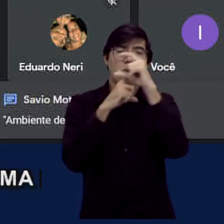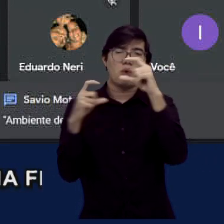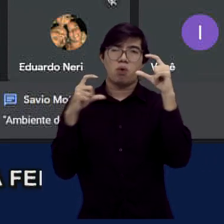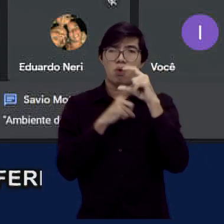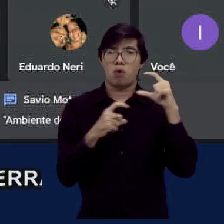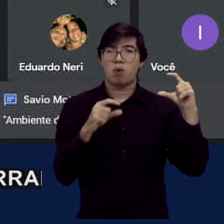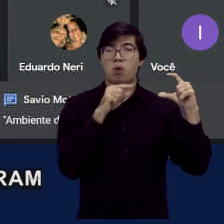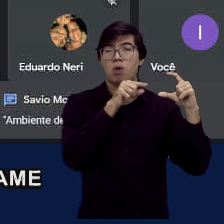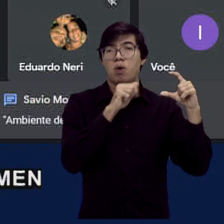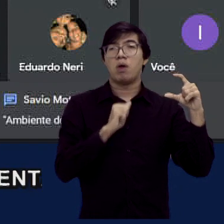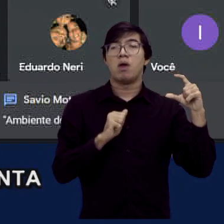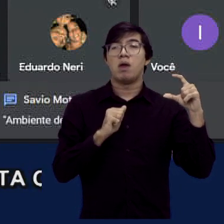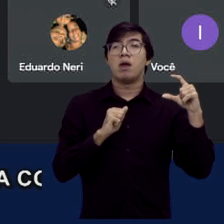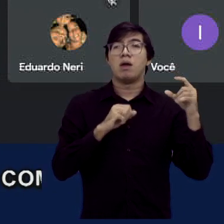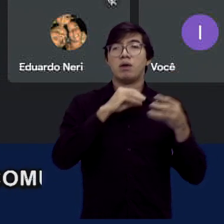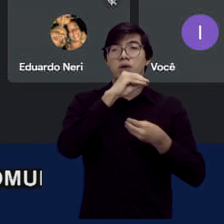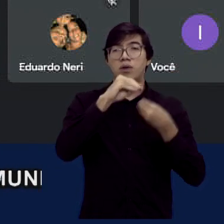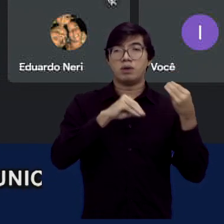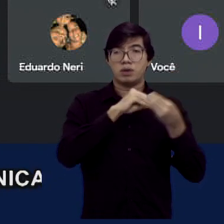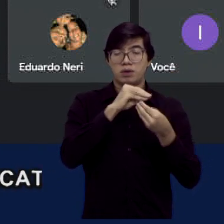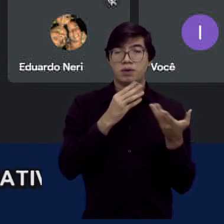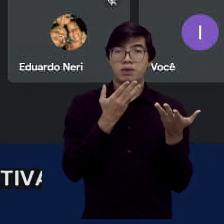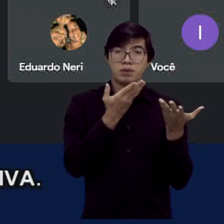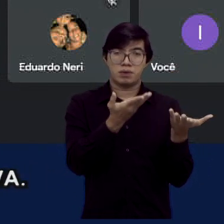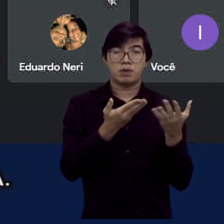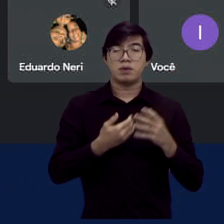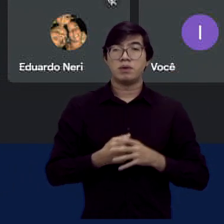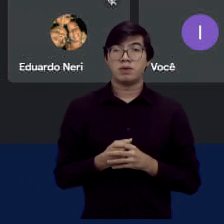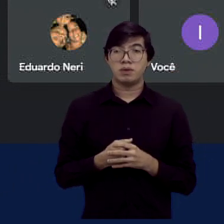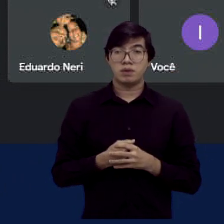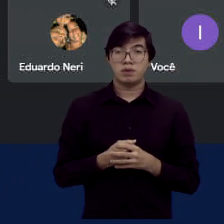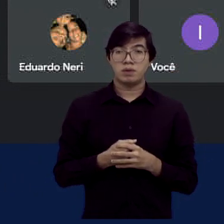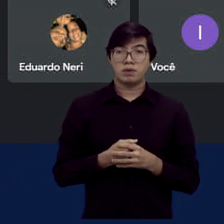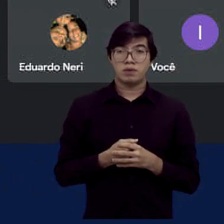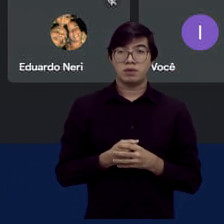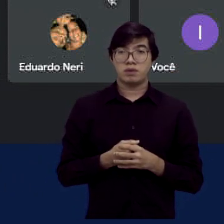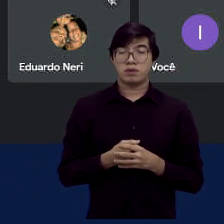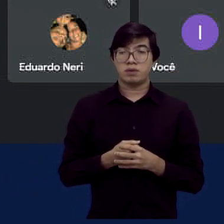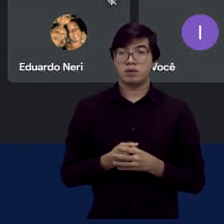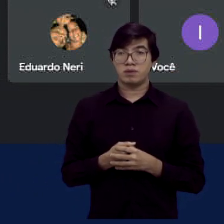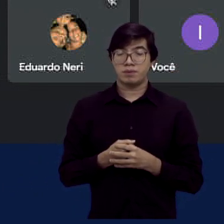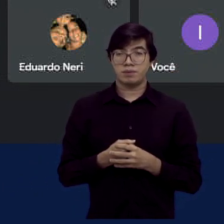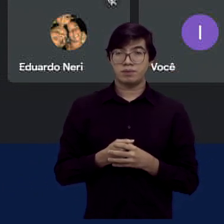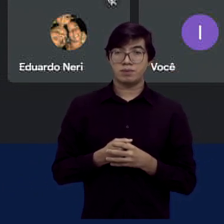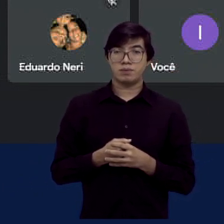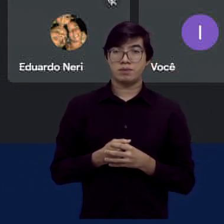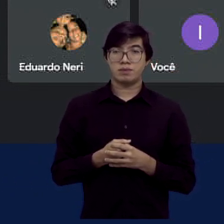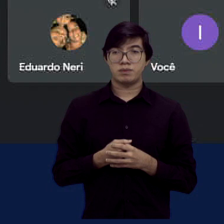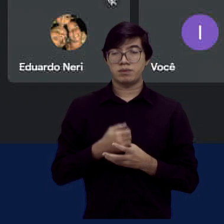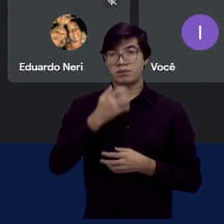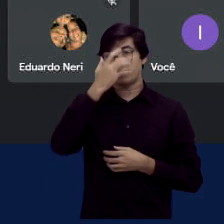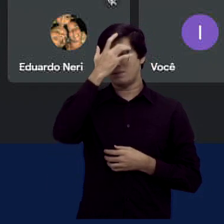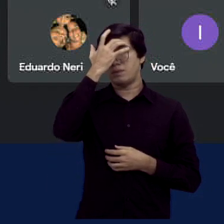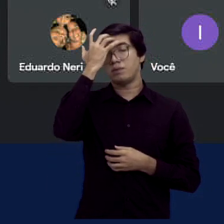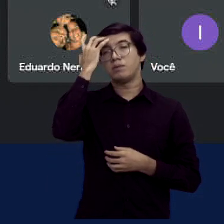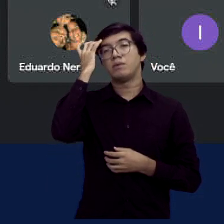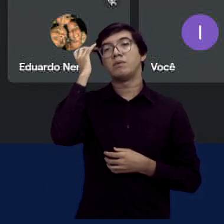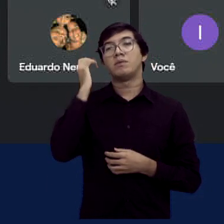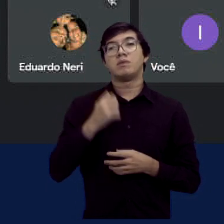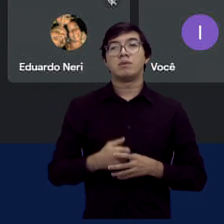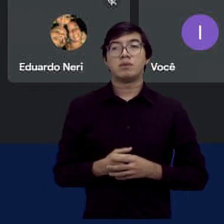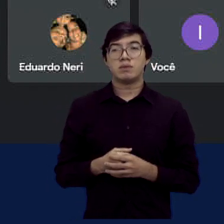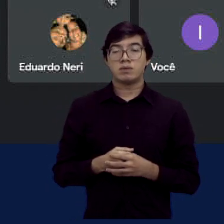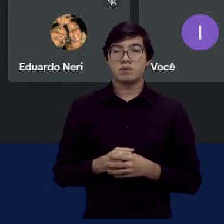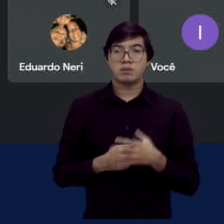ambiente de música, ambiente de droga, né? O pessoal do Choque de Cultura acabou de comentar aqui. Mas, enfim, o quadrinho ela